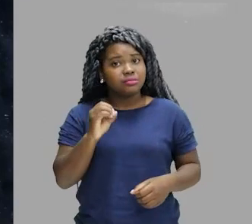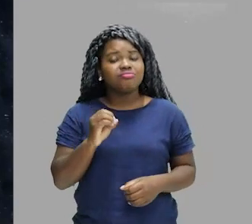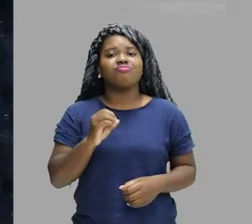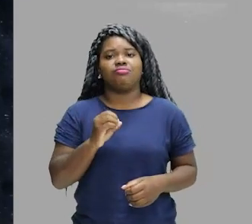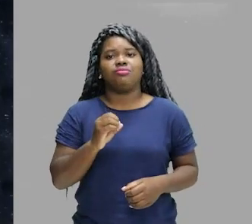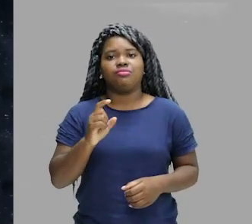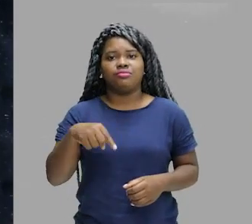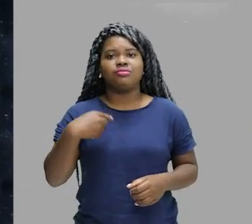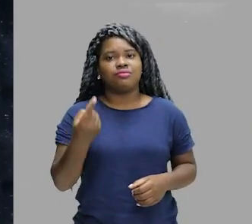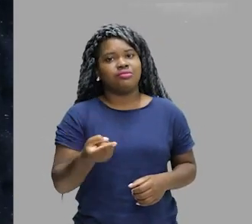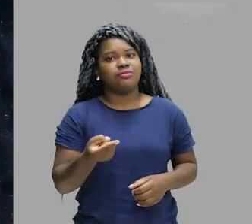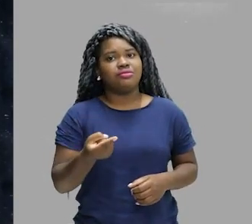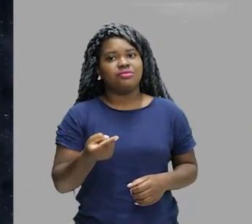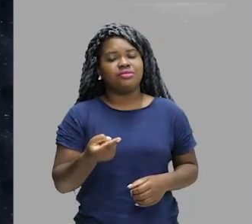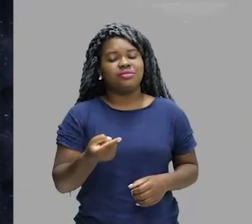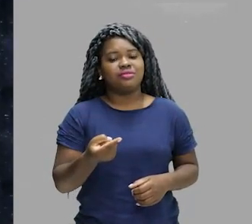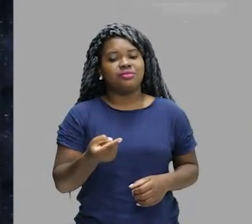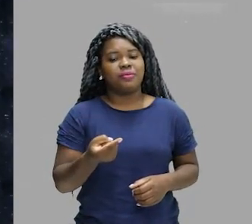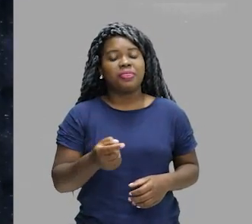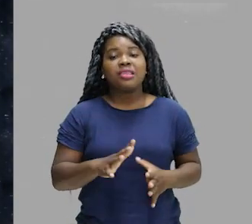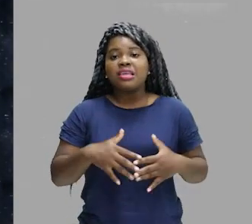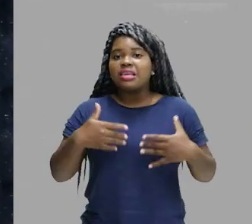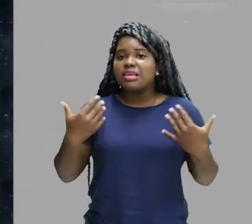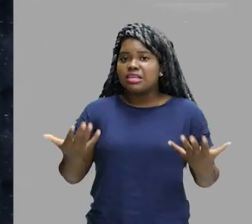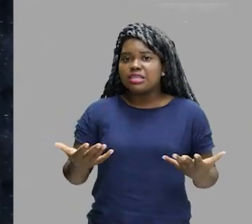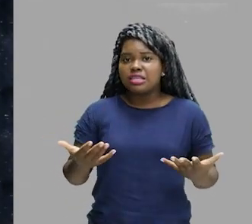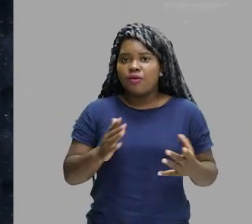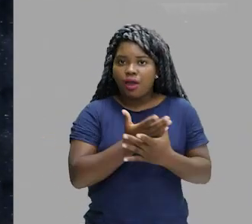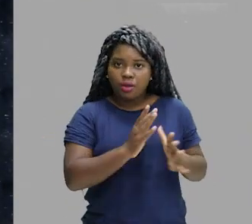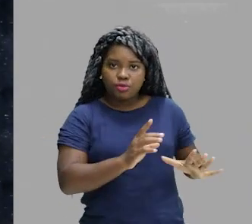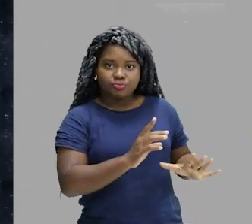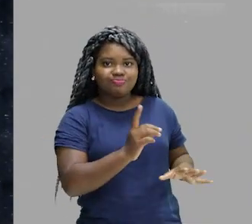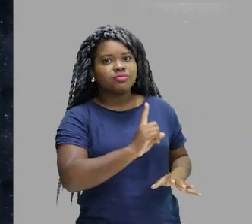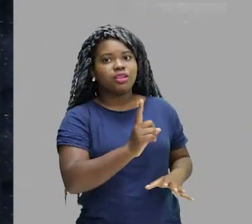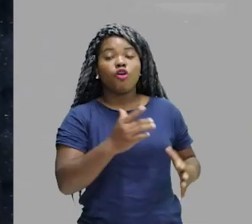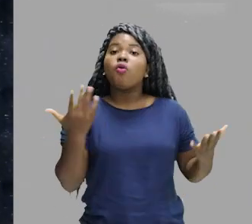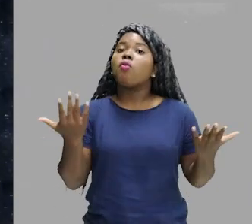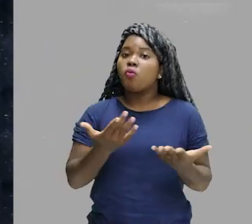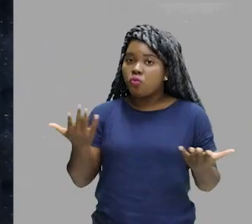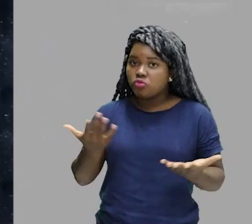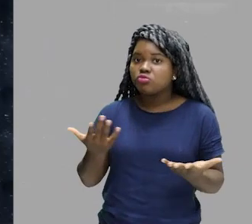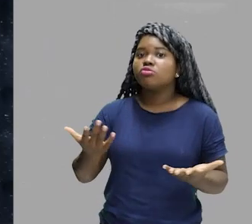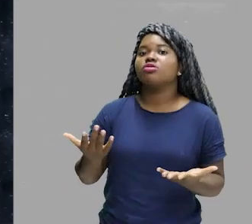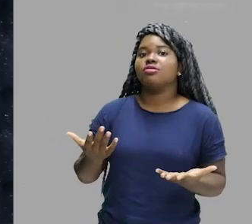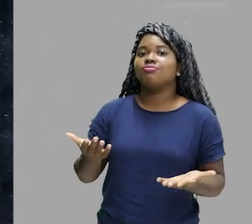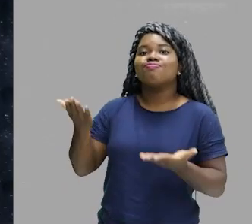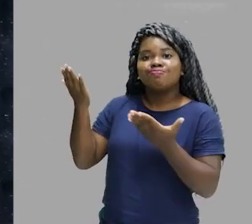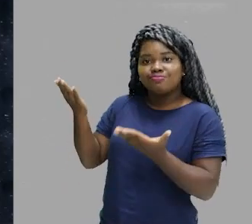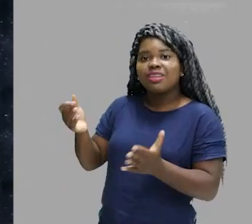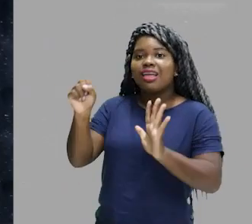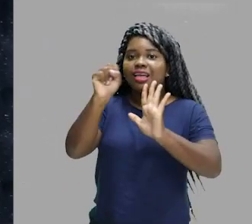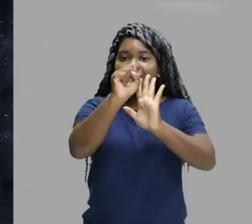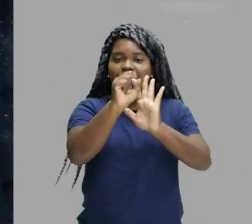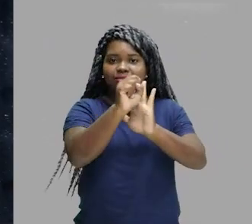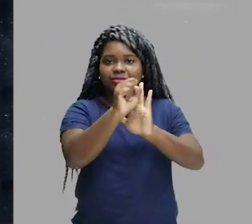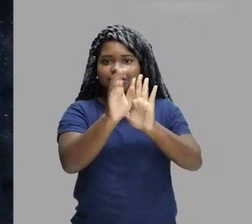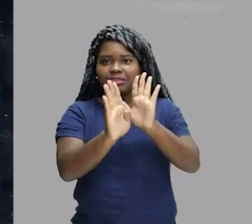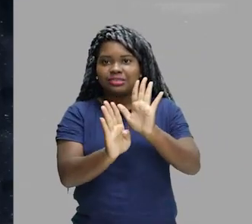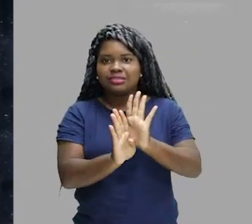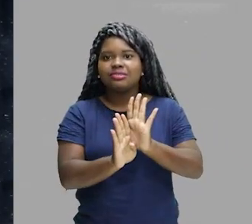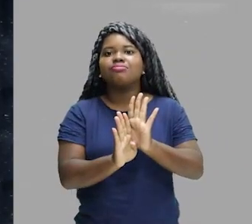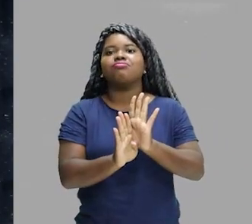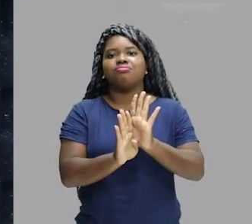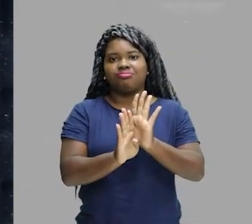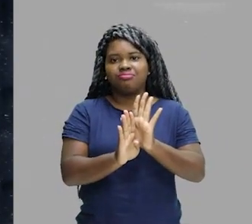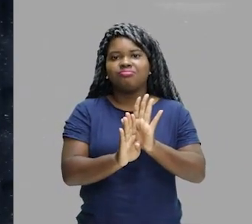Bom, não desmontaram. Hoje, a Torre Eiffel é o símbolo da cidade de Paris, né? 300 metros de altura, ela já foi restaurada